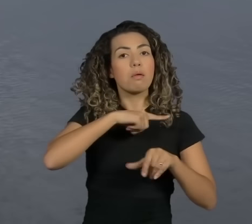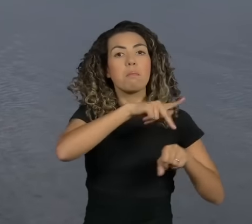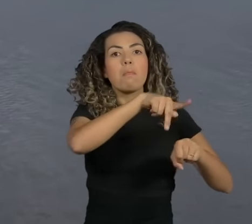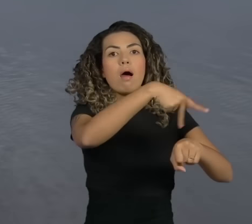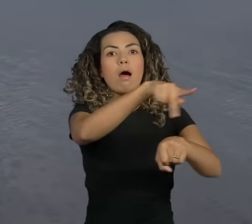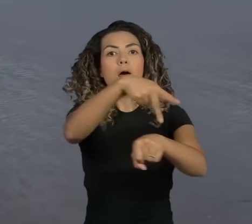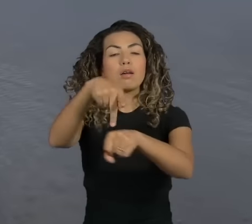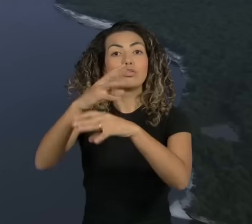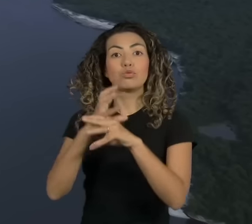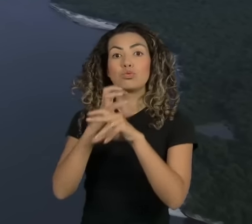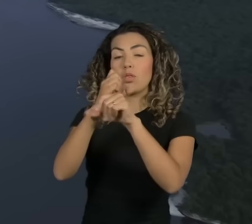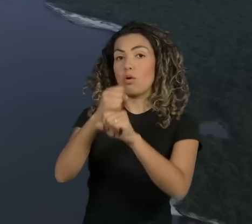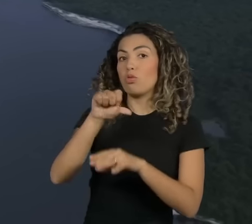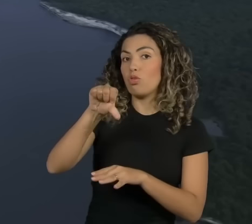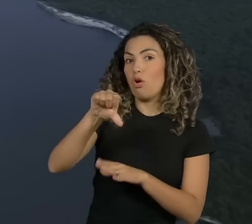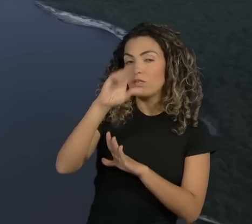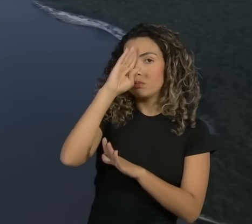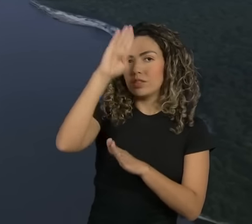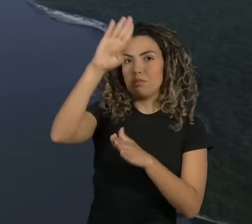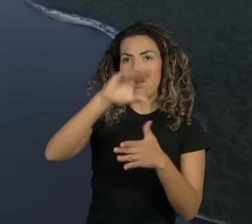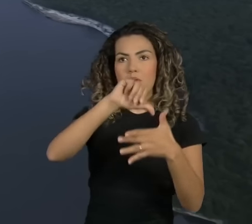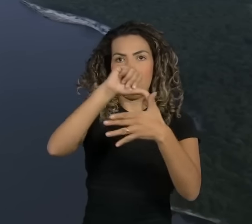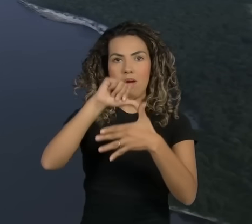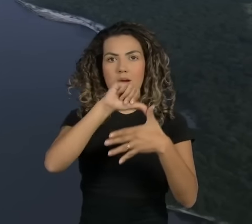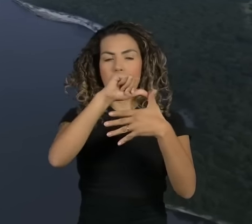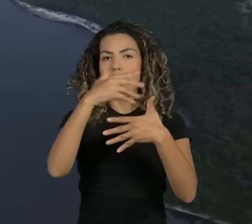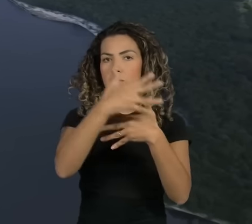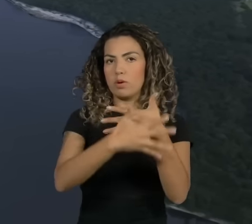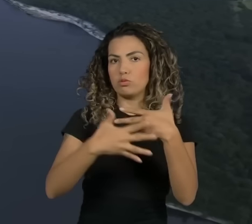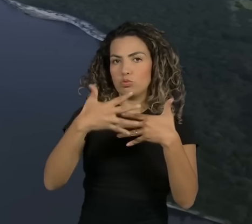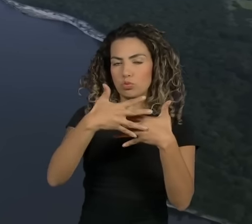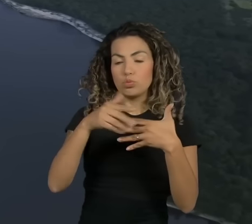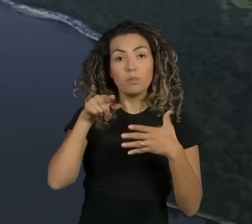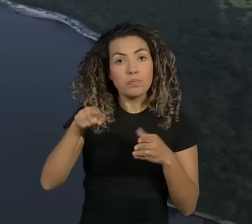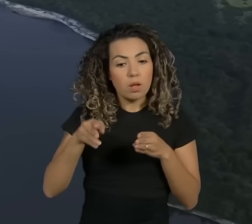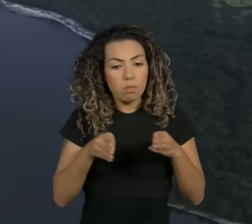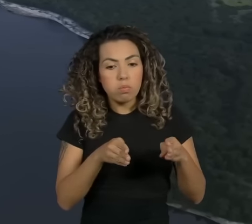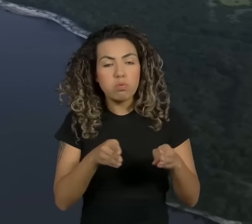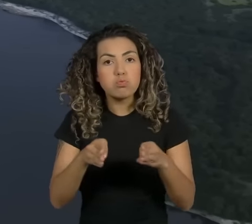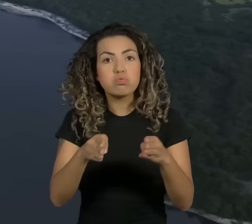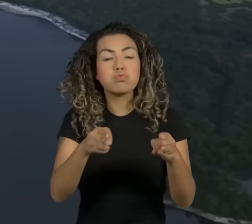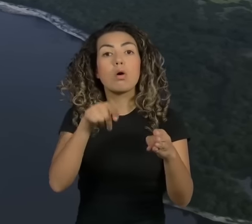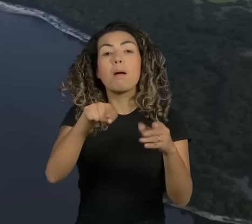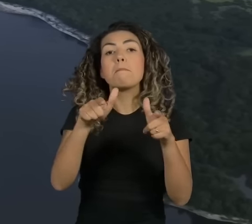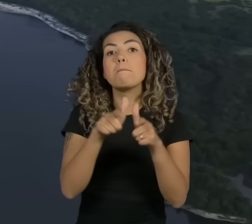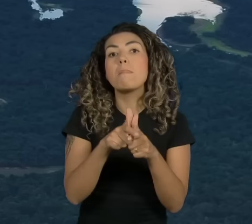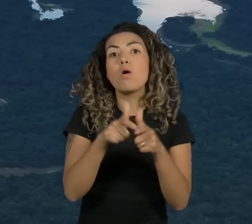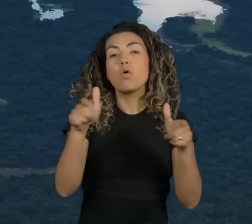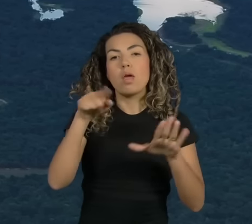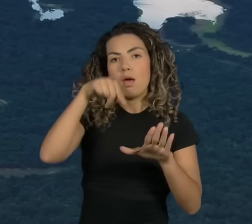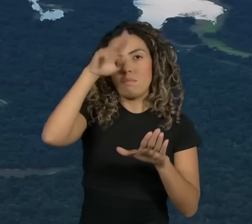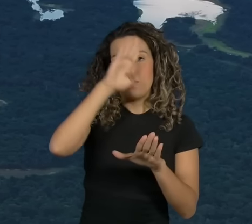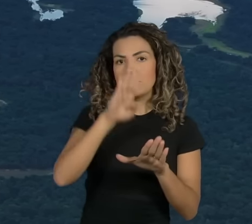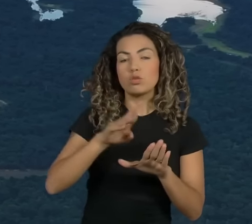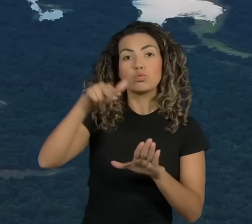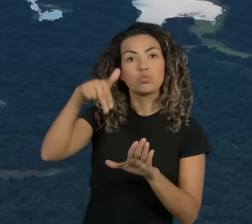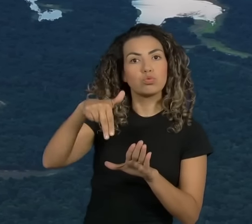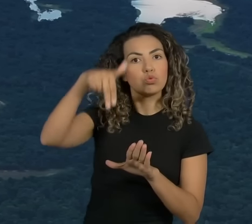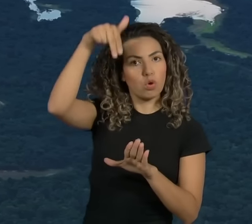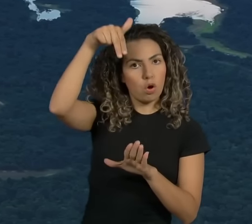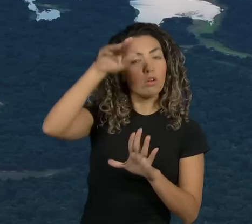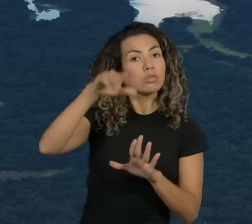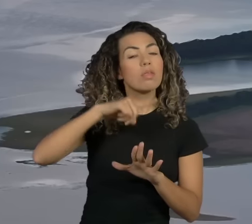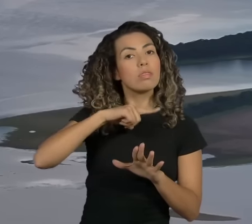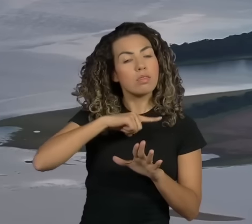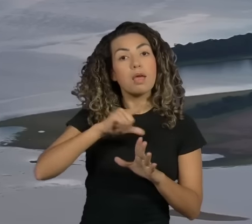da América do Sul. Grande parte da Bacia Amazônica fica na região norte do Brasil. Ela é formada por mais